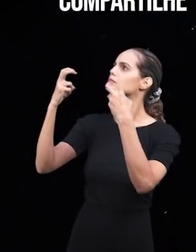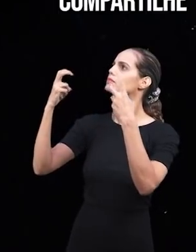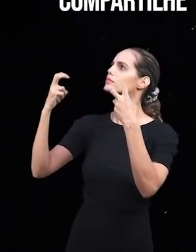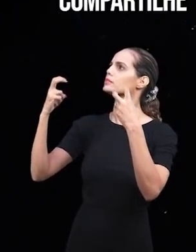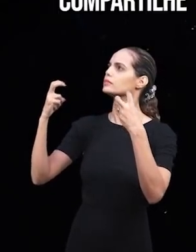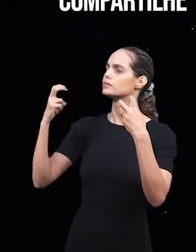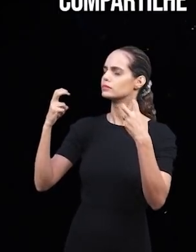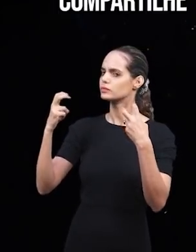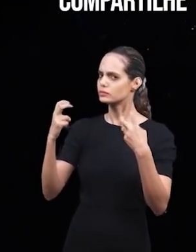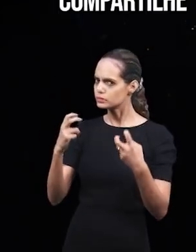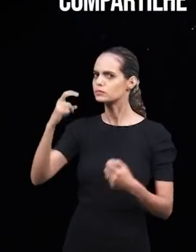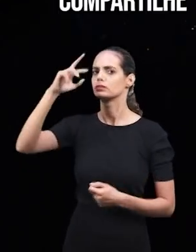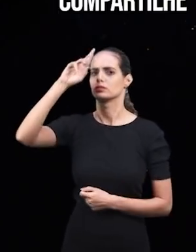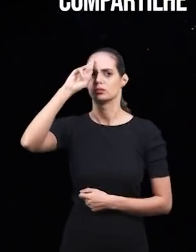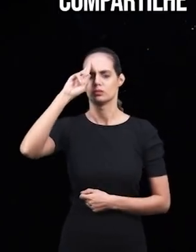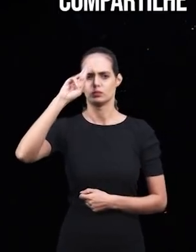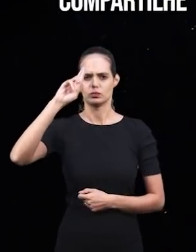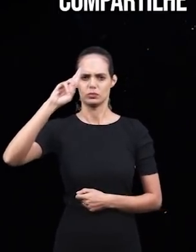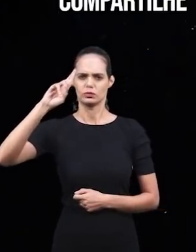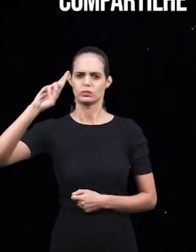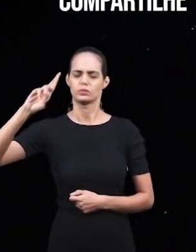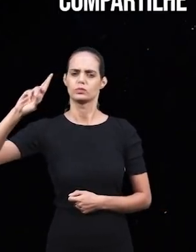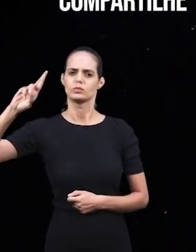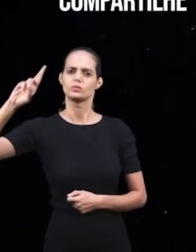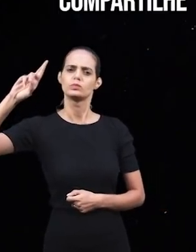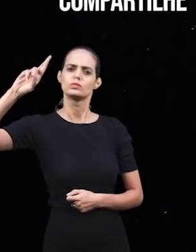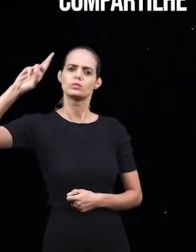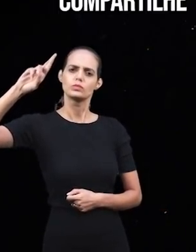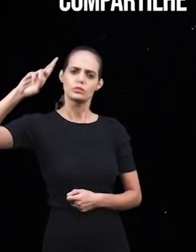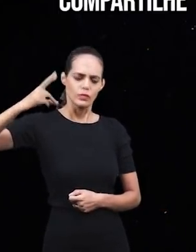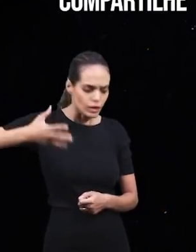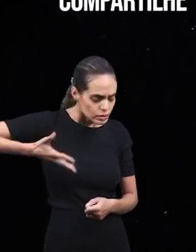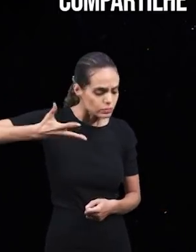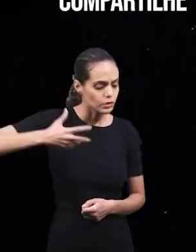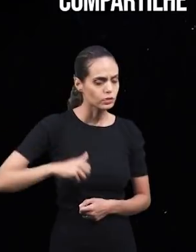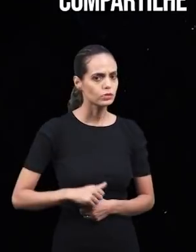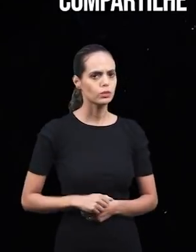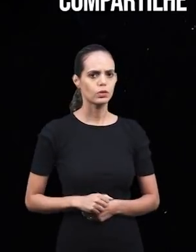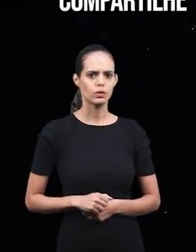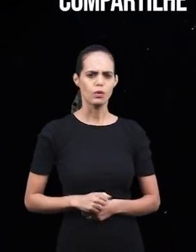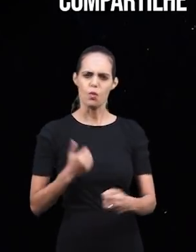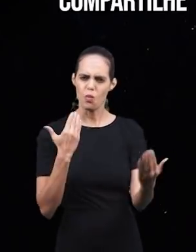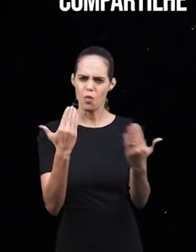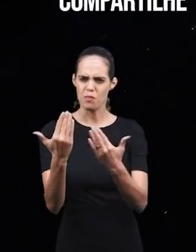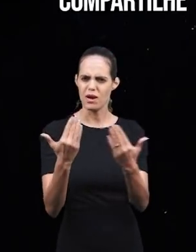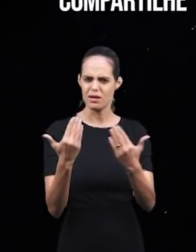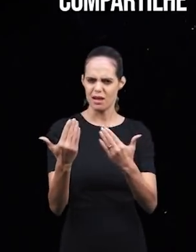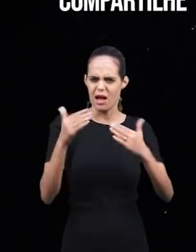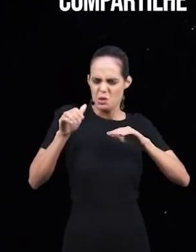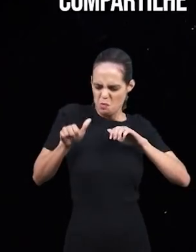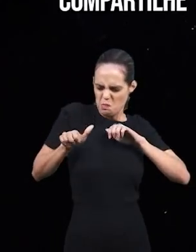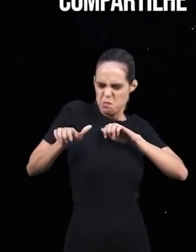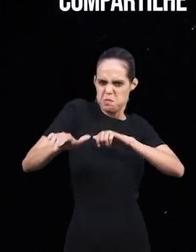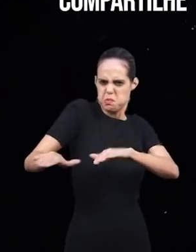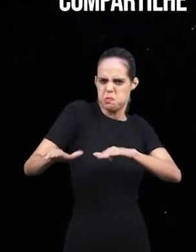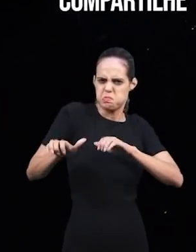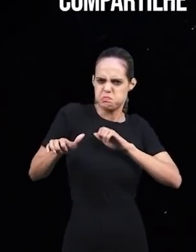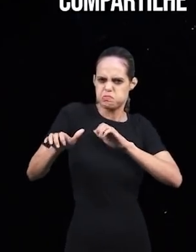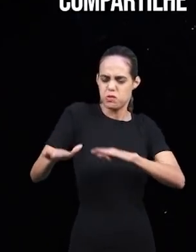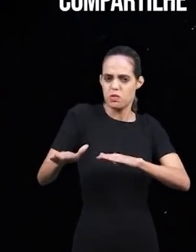O Senhor despertou como um valente para nos